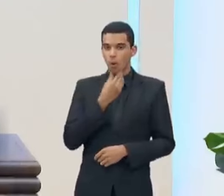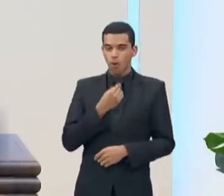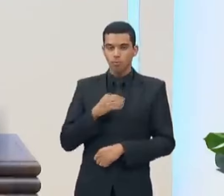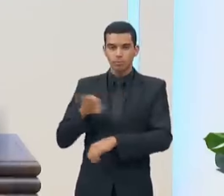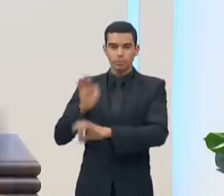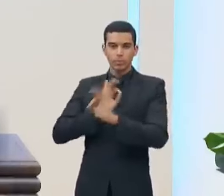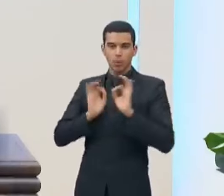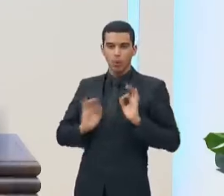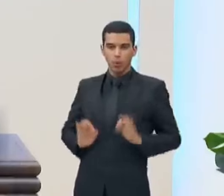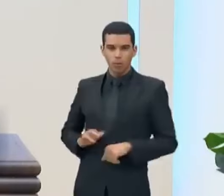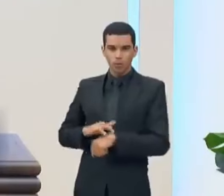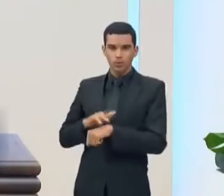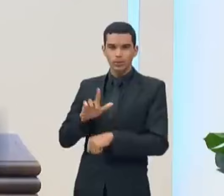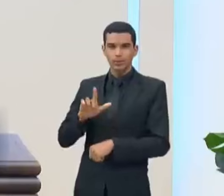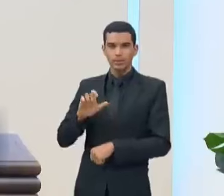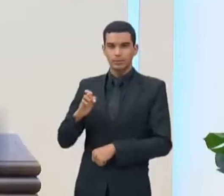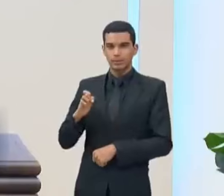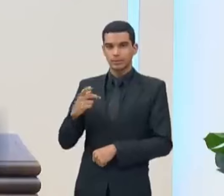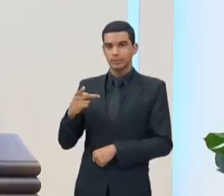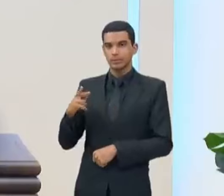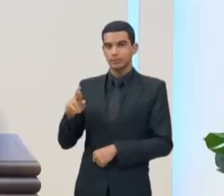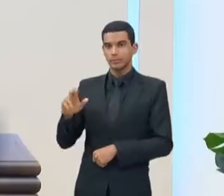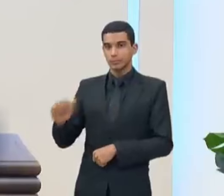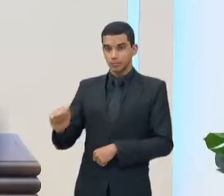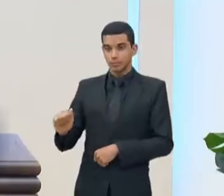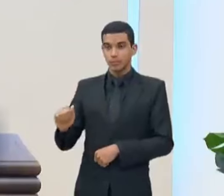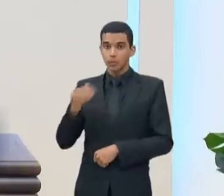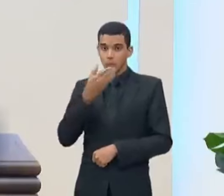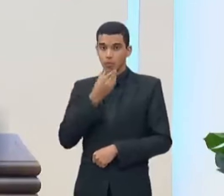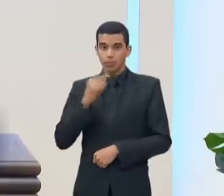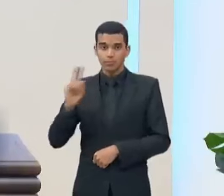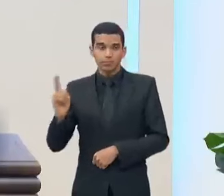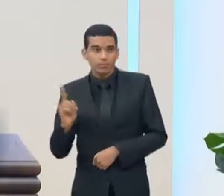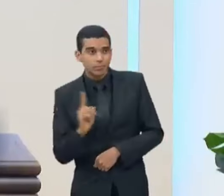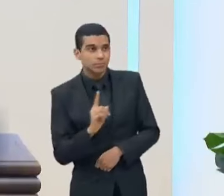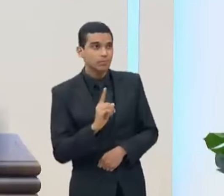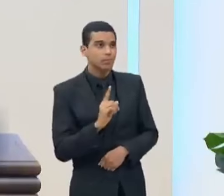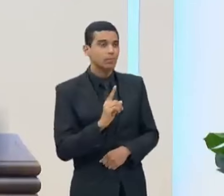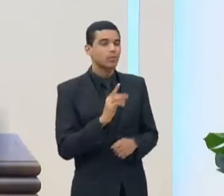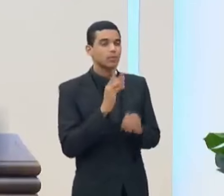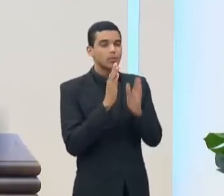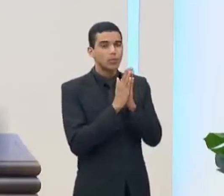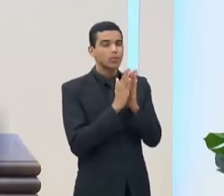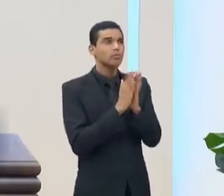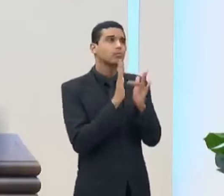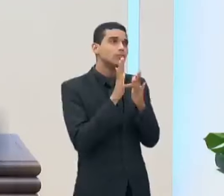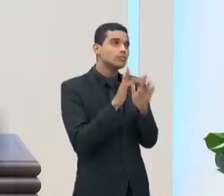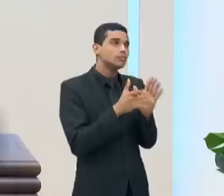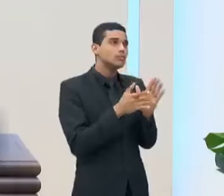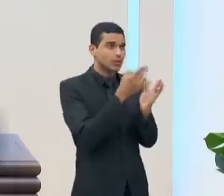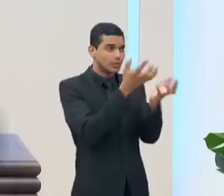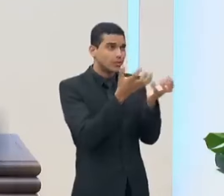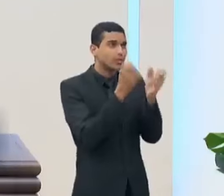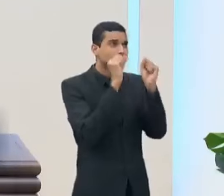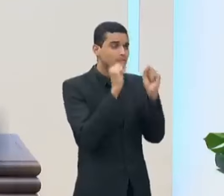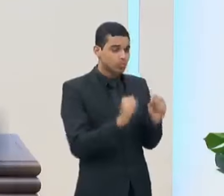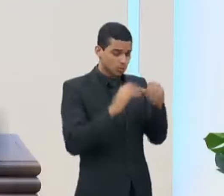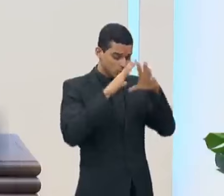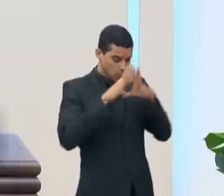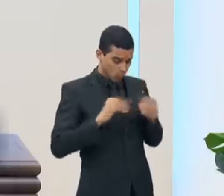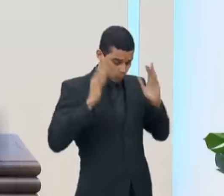adorou, dizendo: Senhor, se quiser, pode me purificar. E